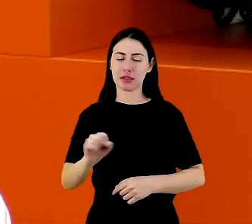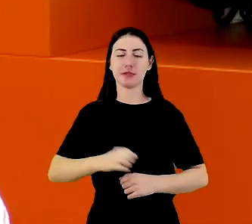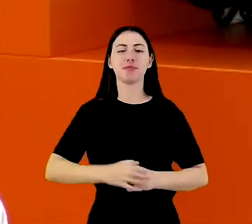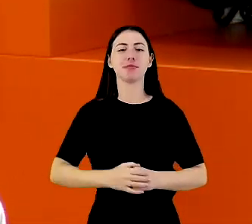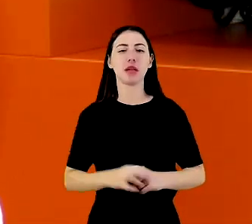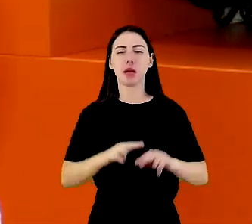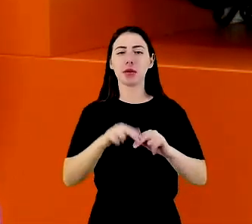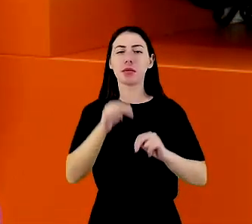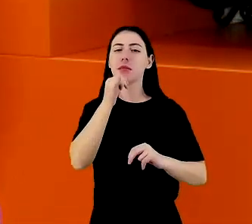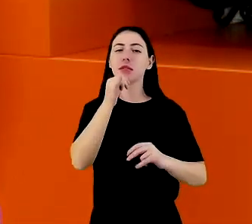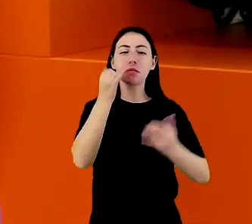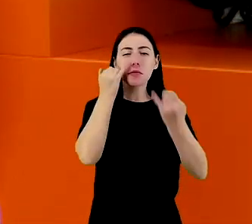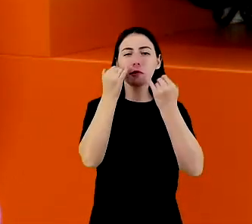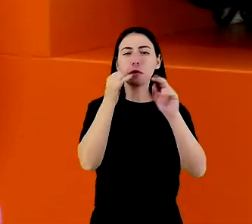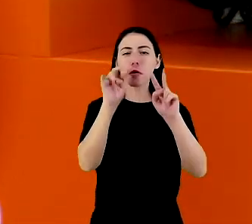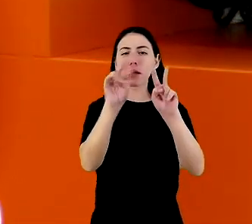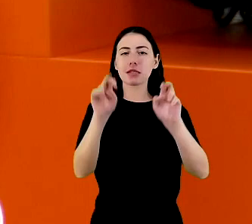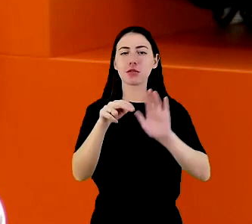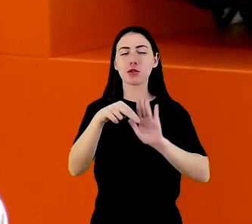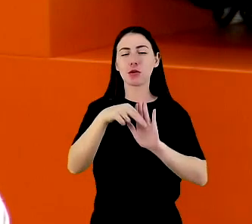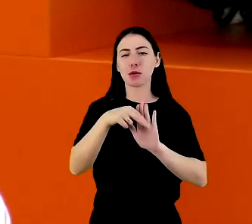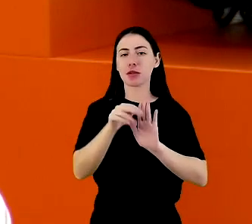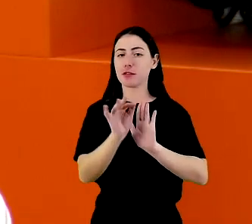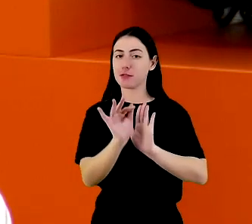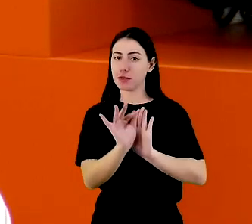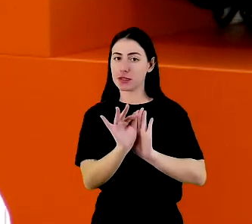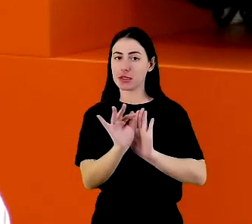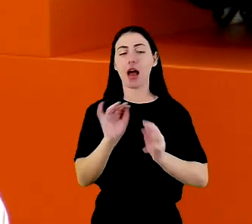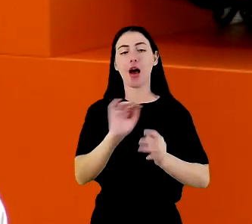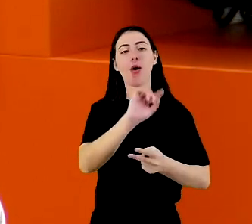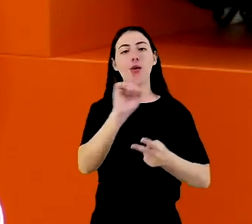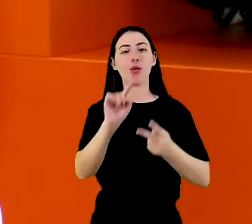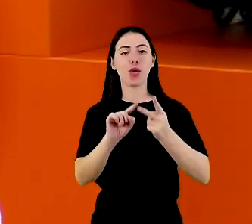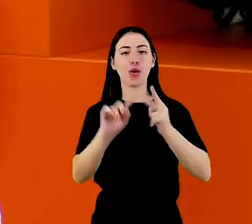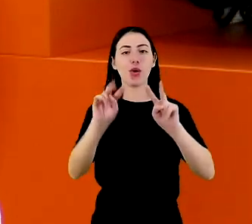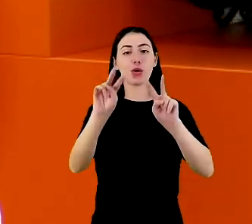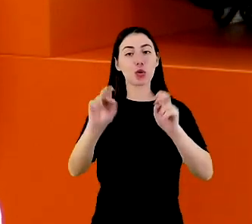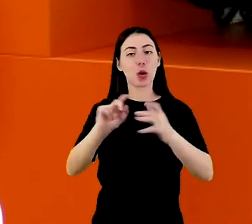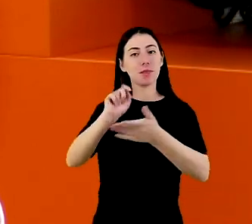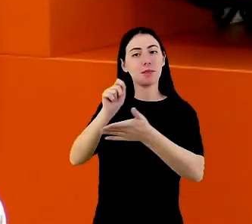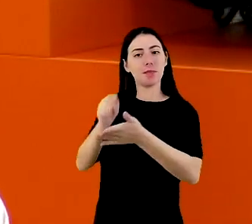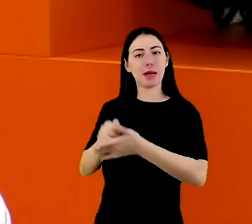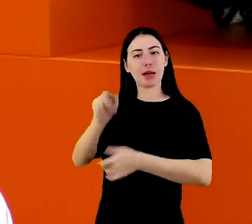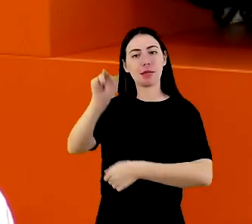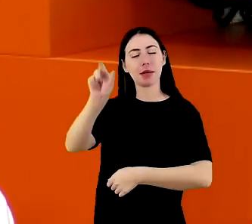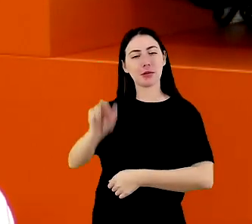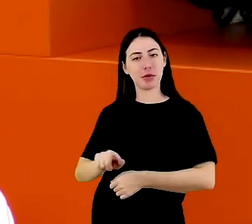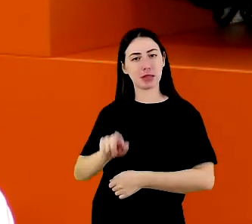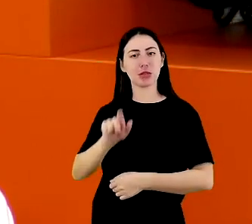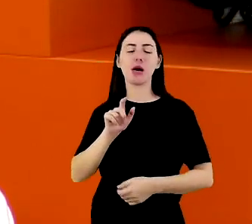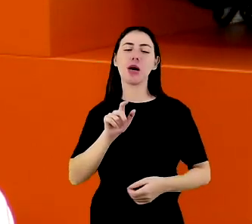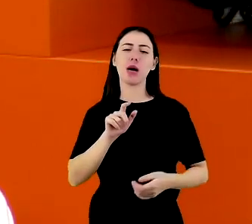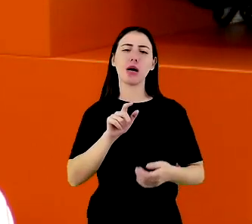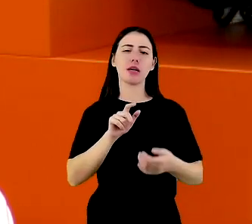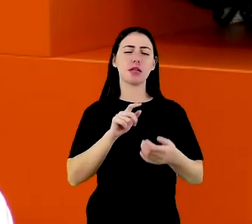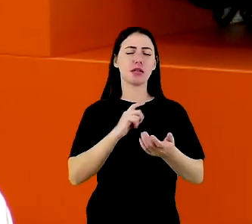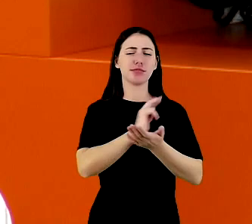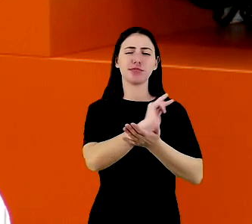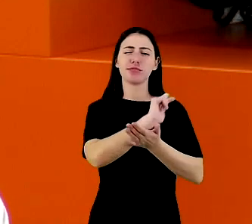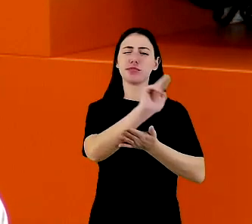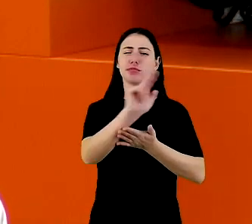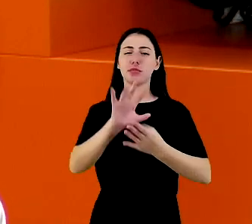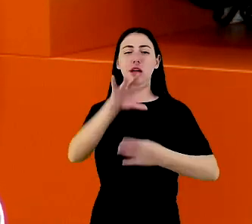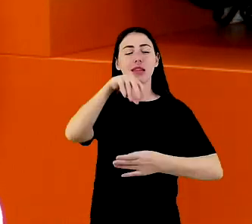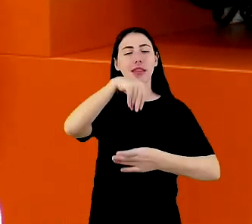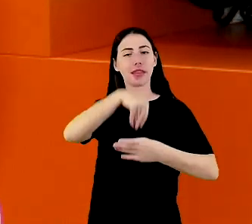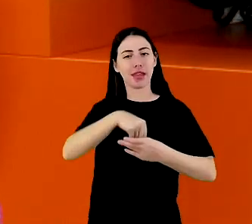dele para ele receber, como é que está o pagamento dele para ele efetuar, dentro dos canais que hoje...